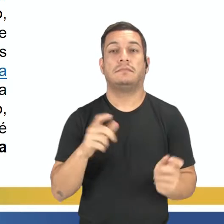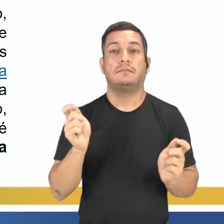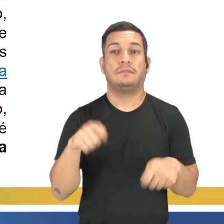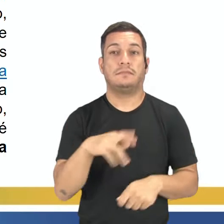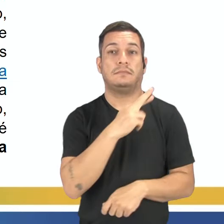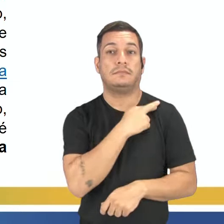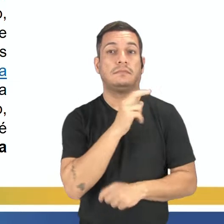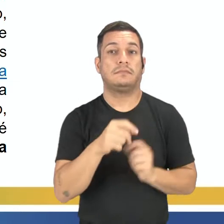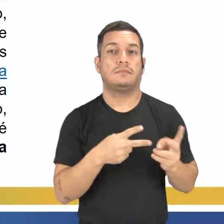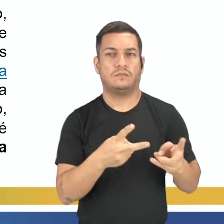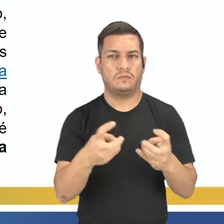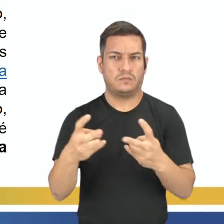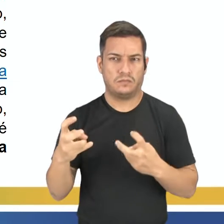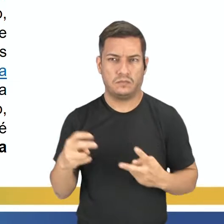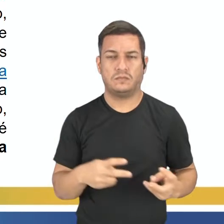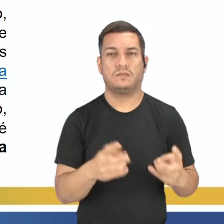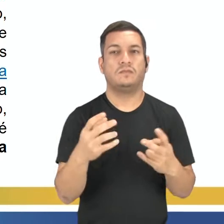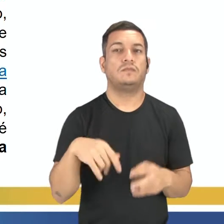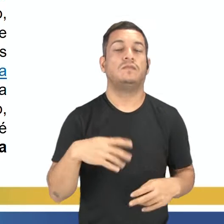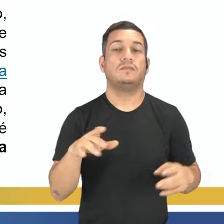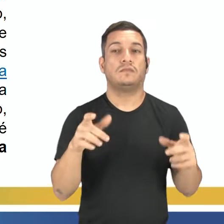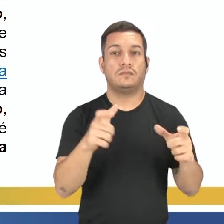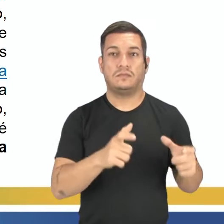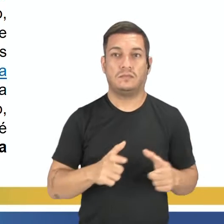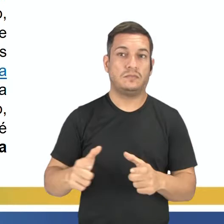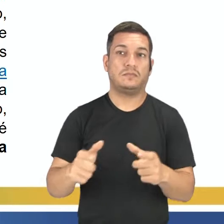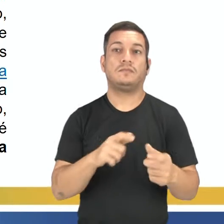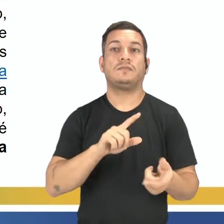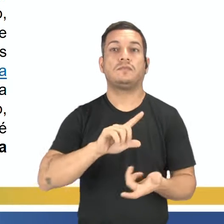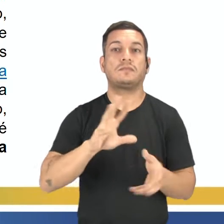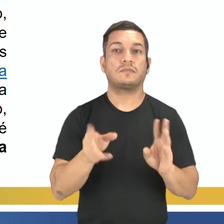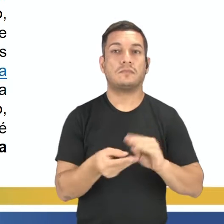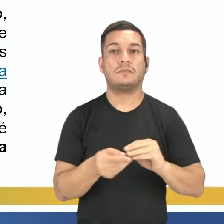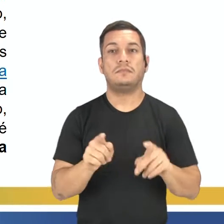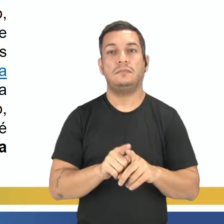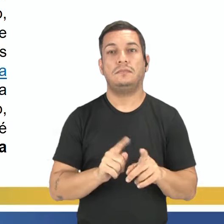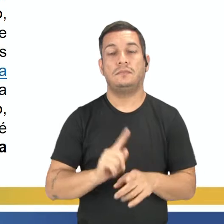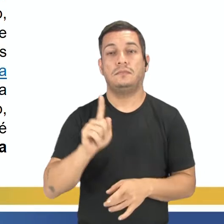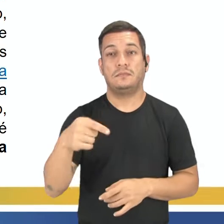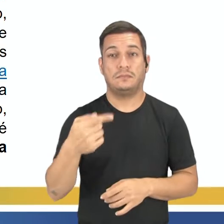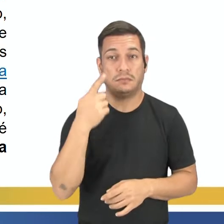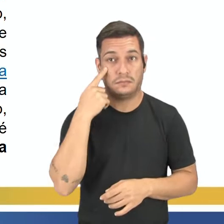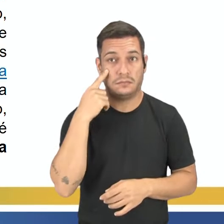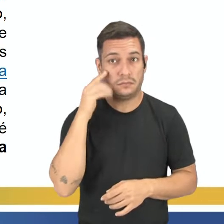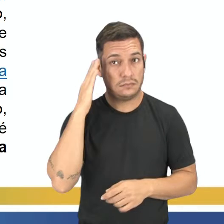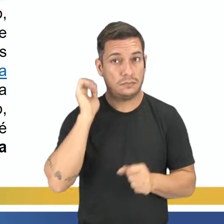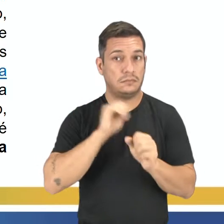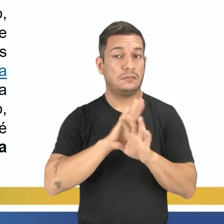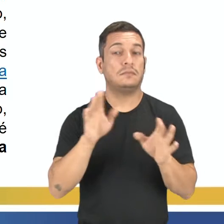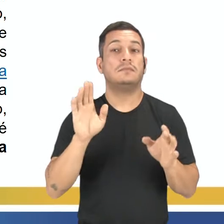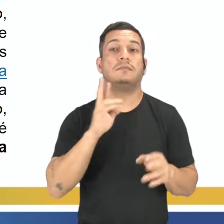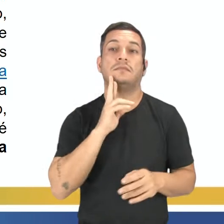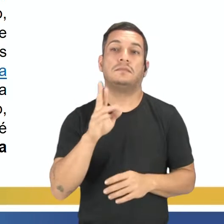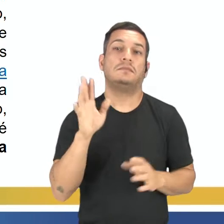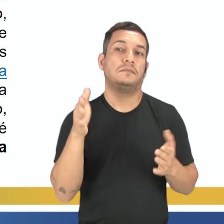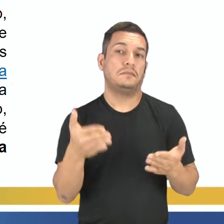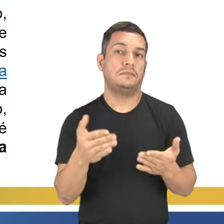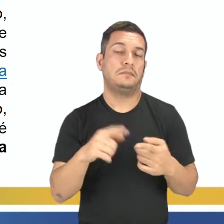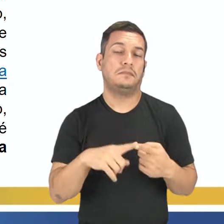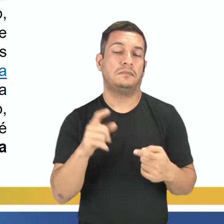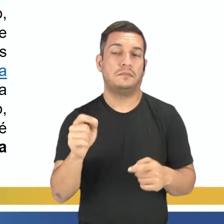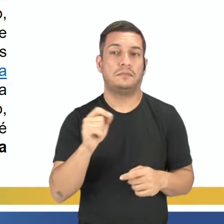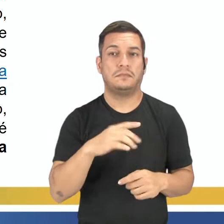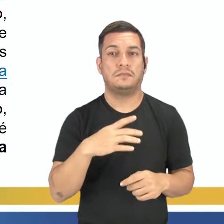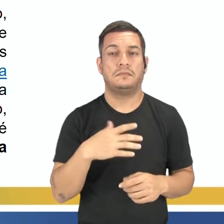captar esses estímulos do ambiente e transformar isso, após interpretados, em respostas específicas, sejam elas